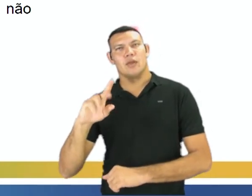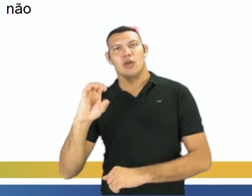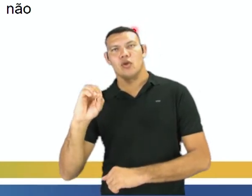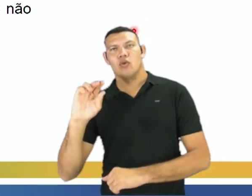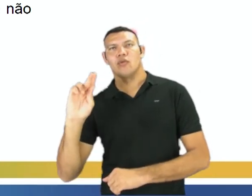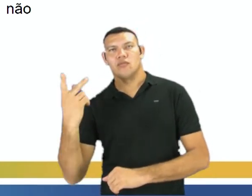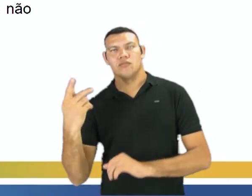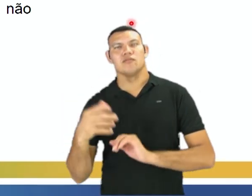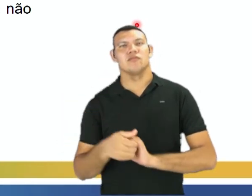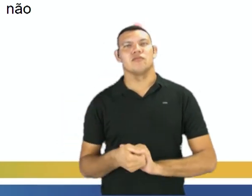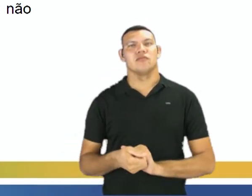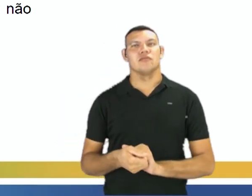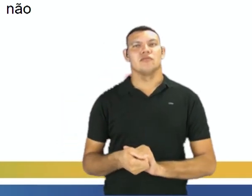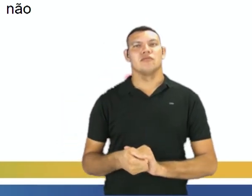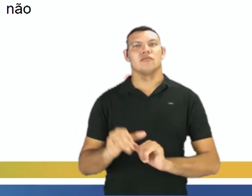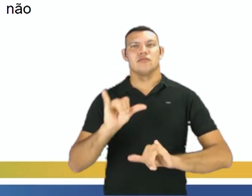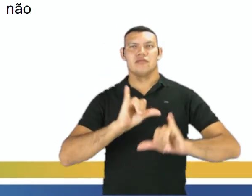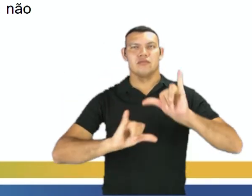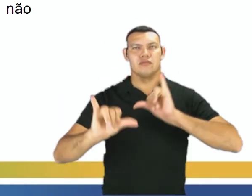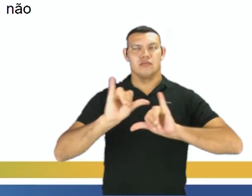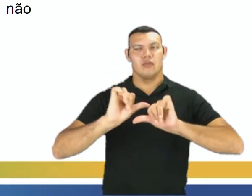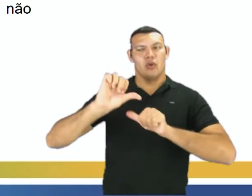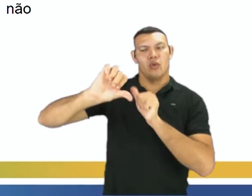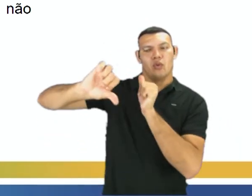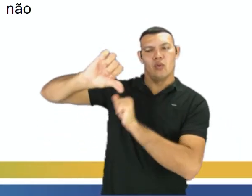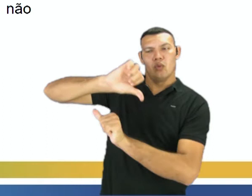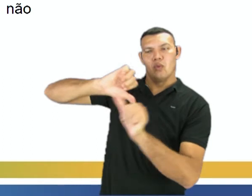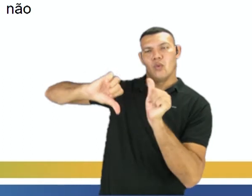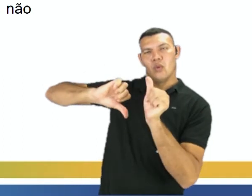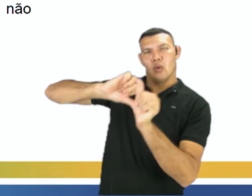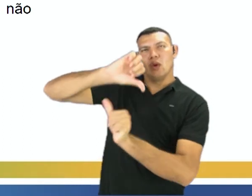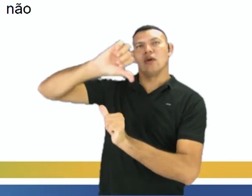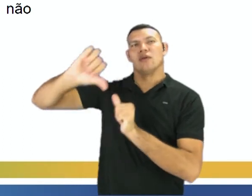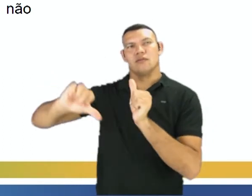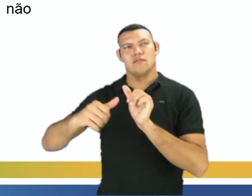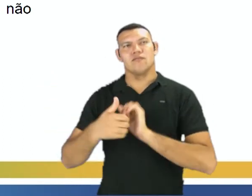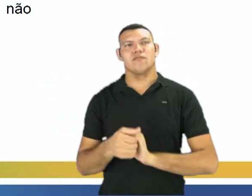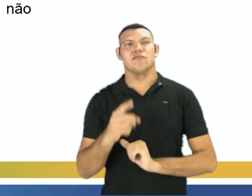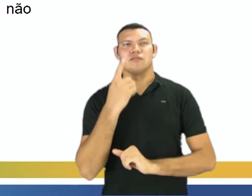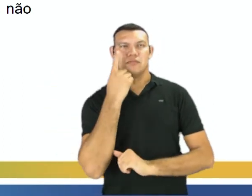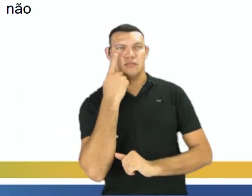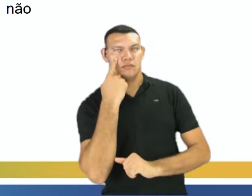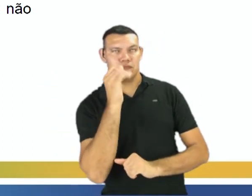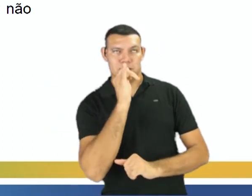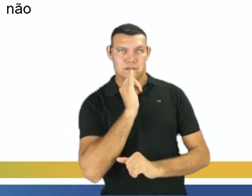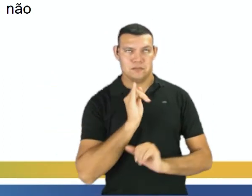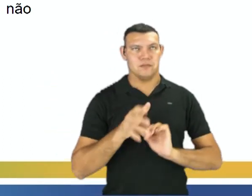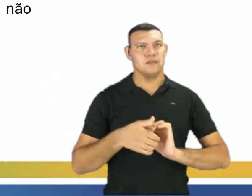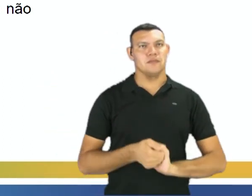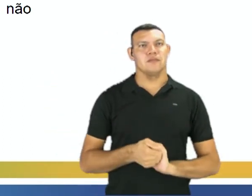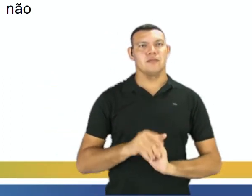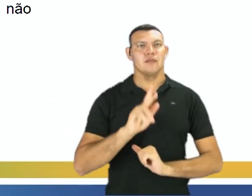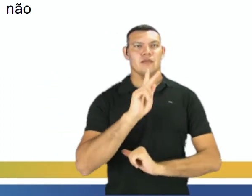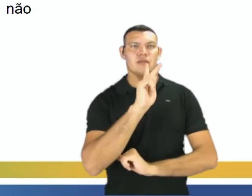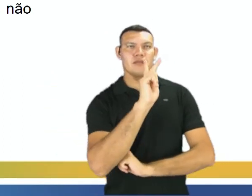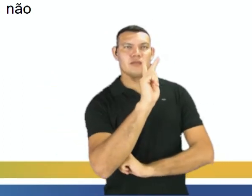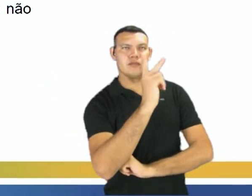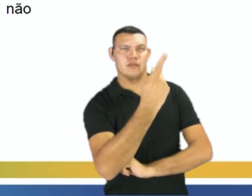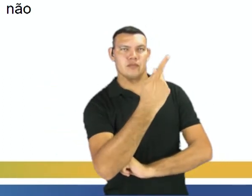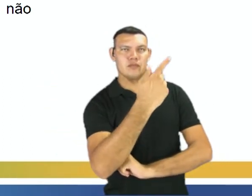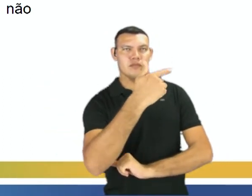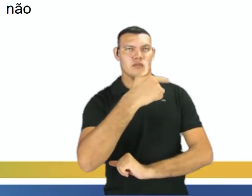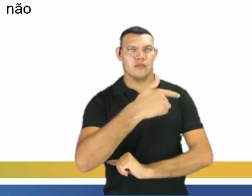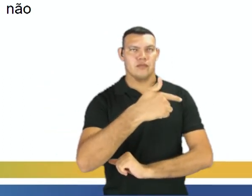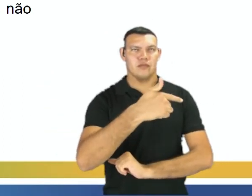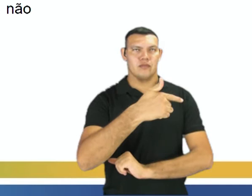iônicos das reações reversíveis. Então, aqui, nós temos aqui um exemplo, 2